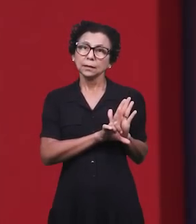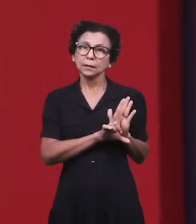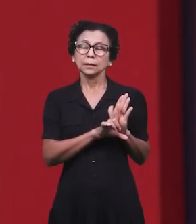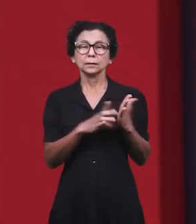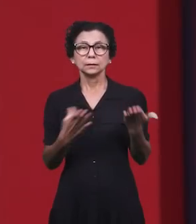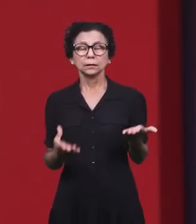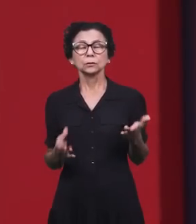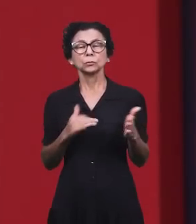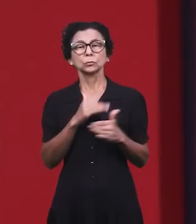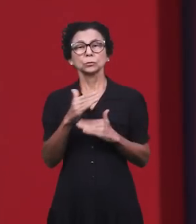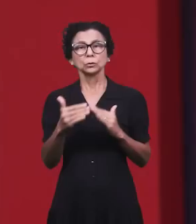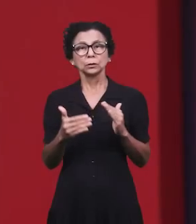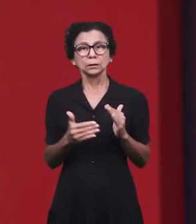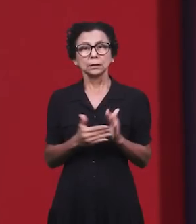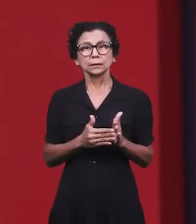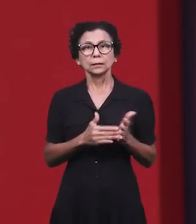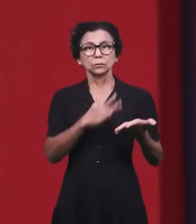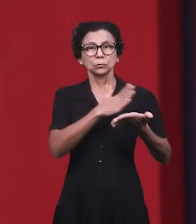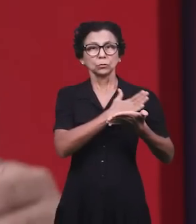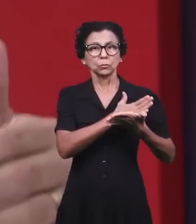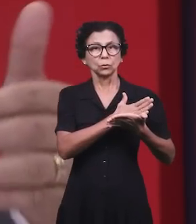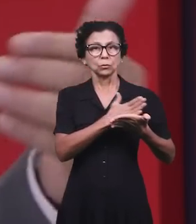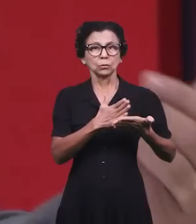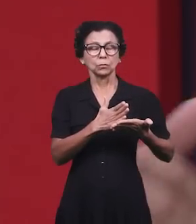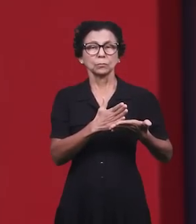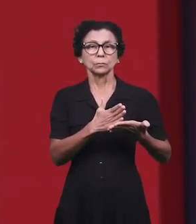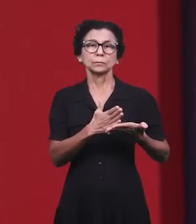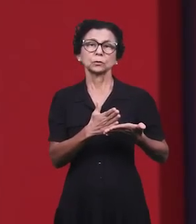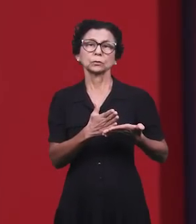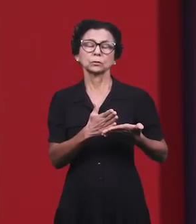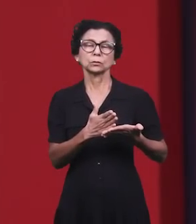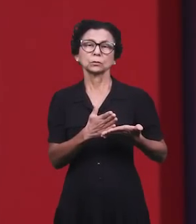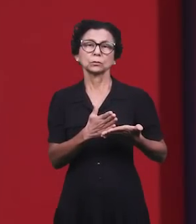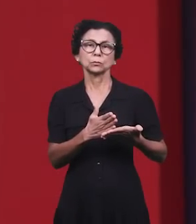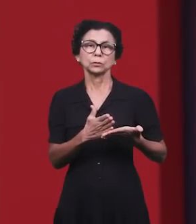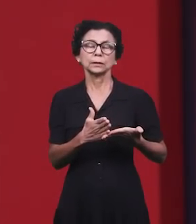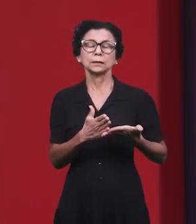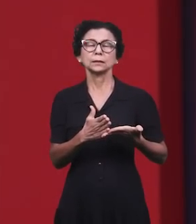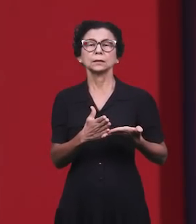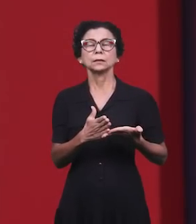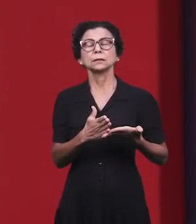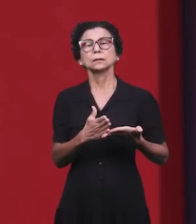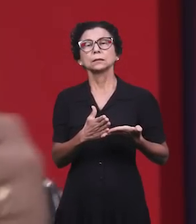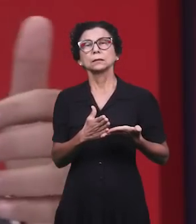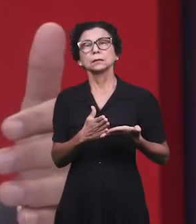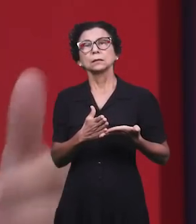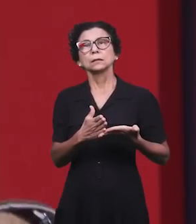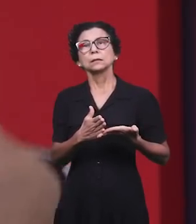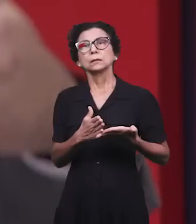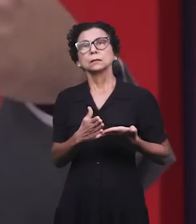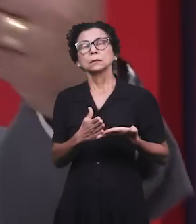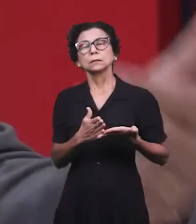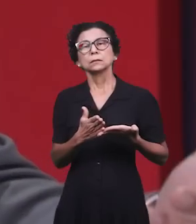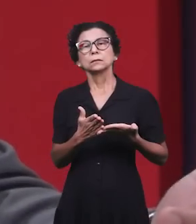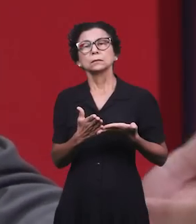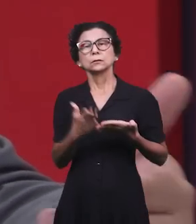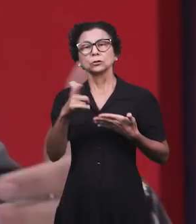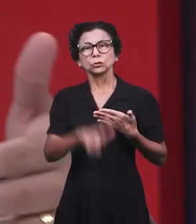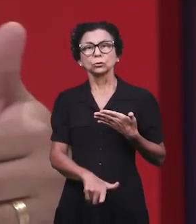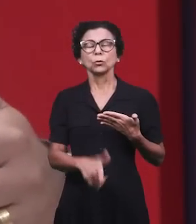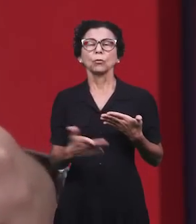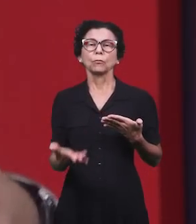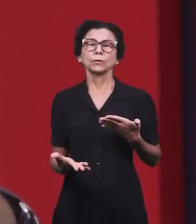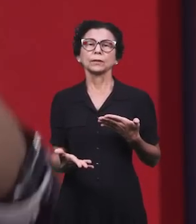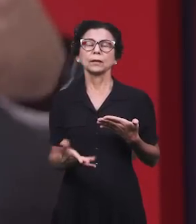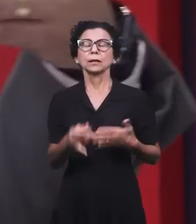à reconstrução. Também, né, vale muito bem lembrar, muito utilizado para o pós-guerra, né? Então,